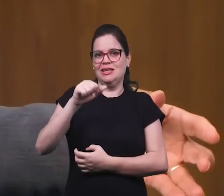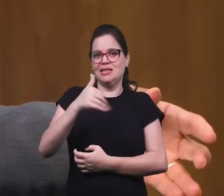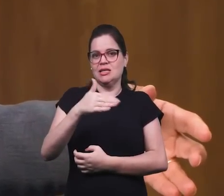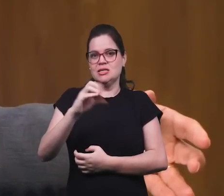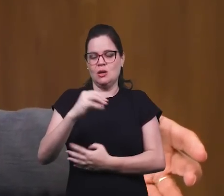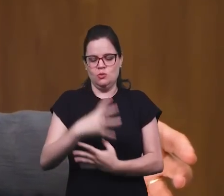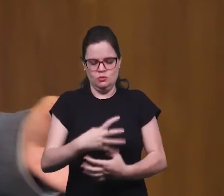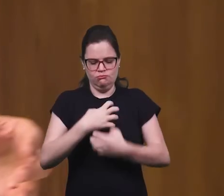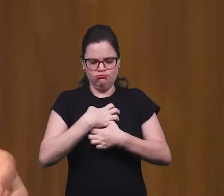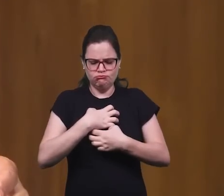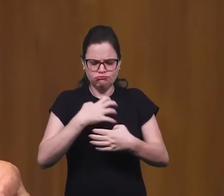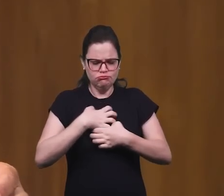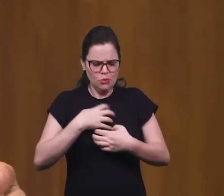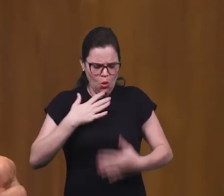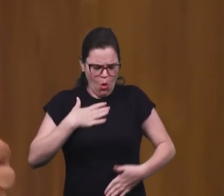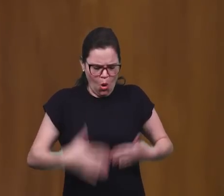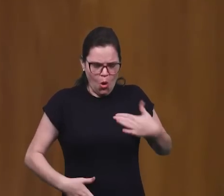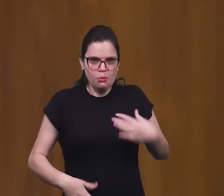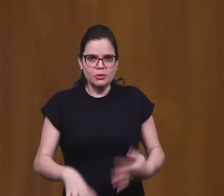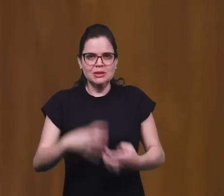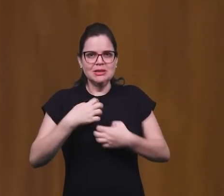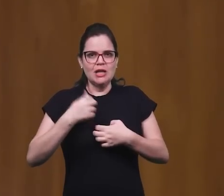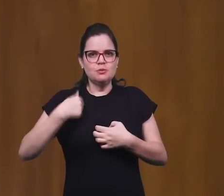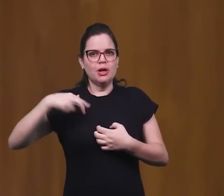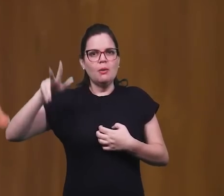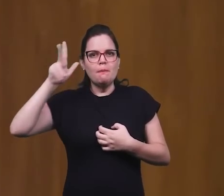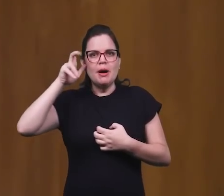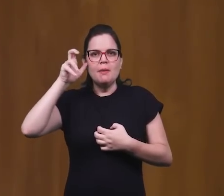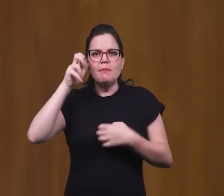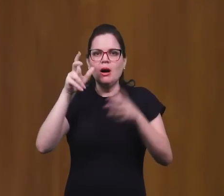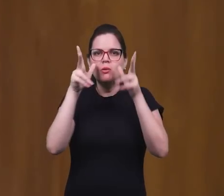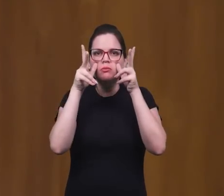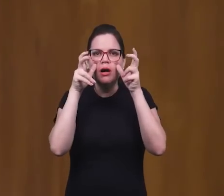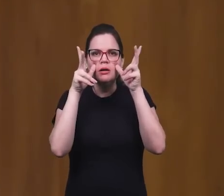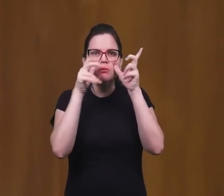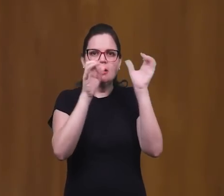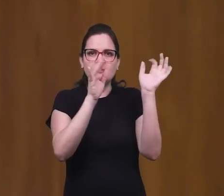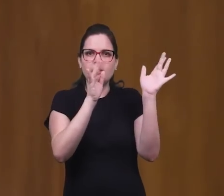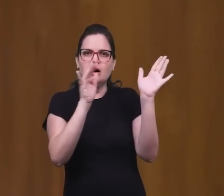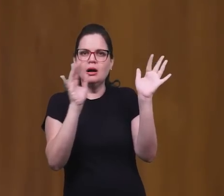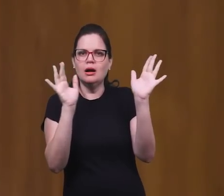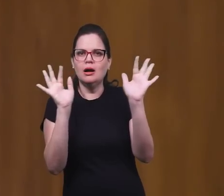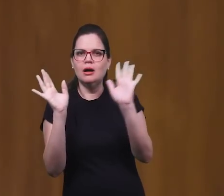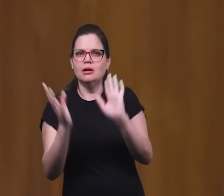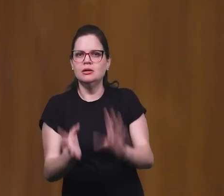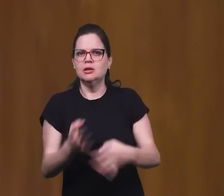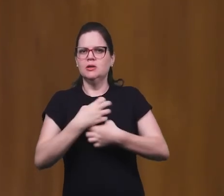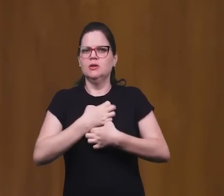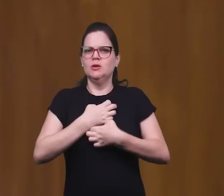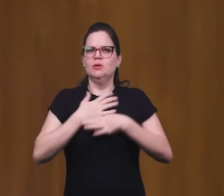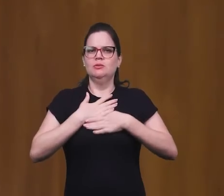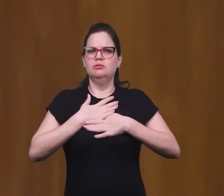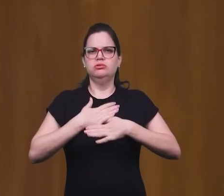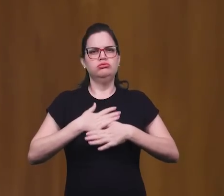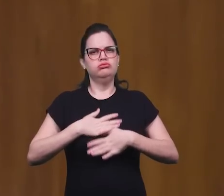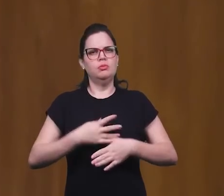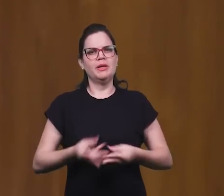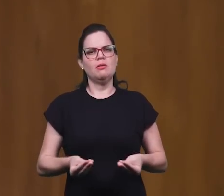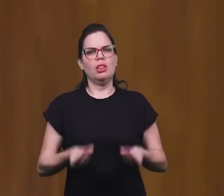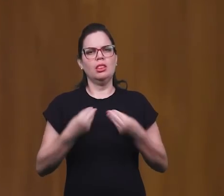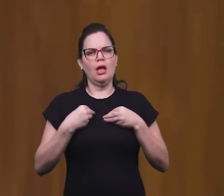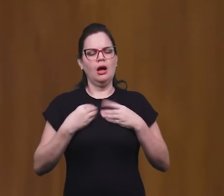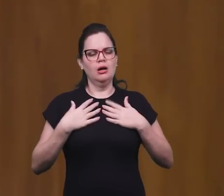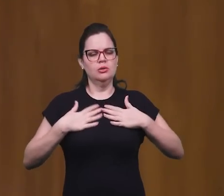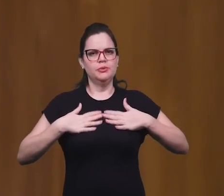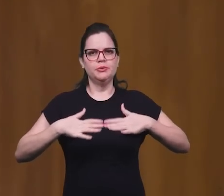produzidas pelo louvor, vai trazer para nós bem-estar, vai trazer para nós conforto, vai trazer para nós